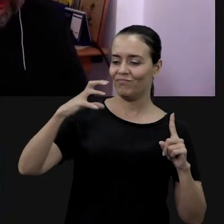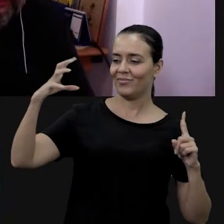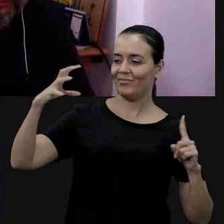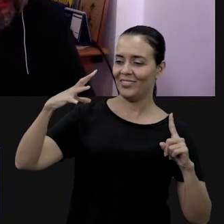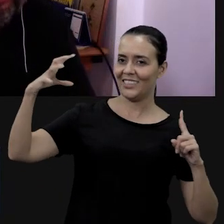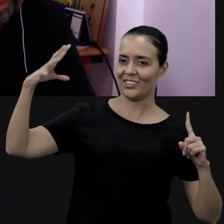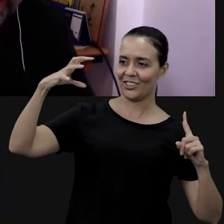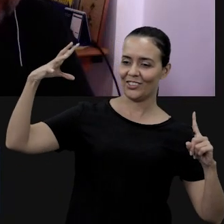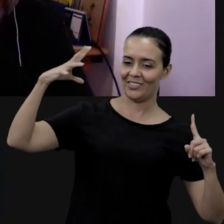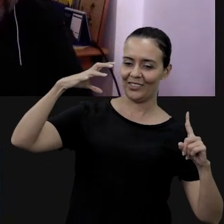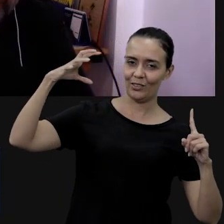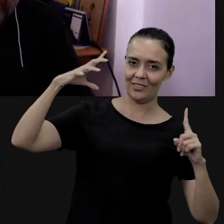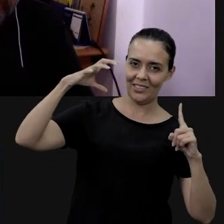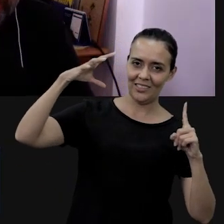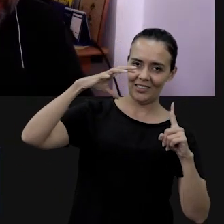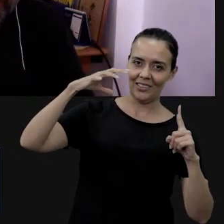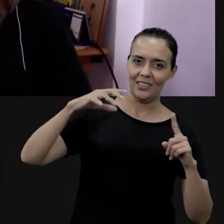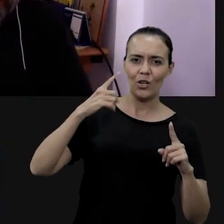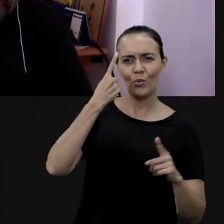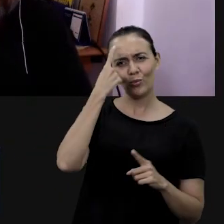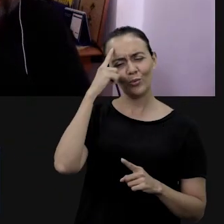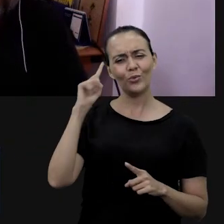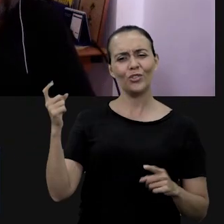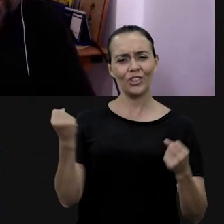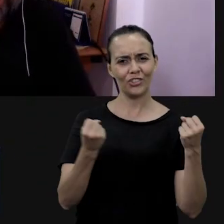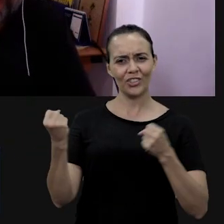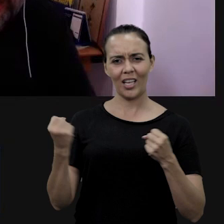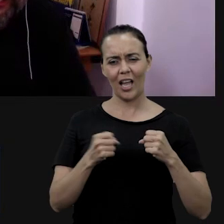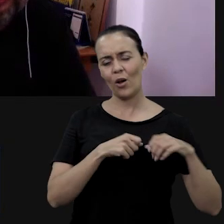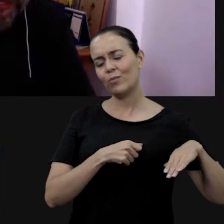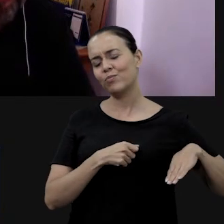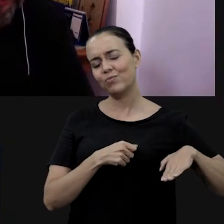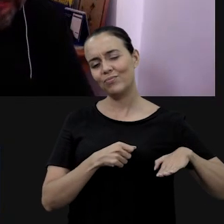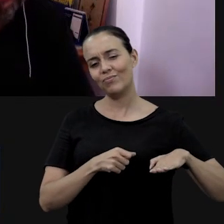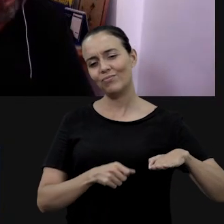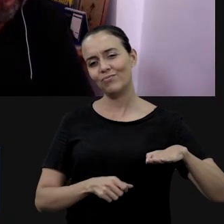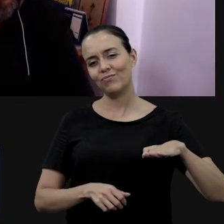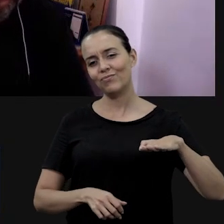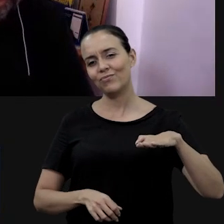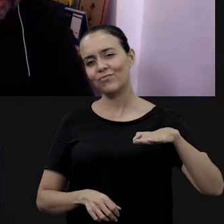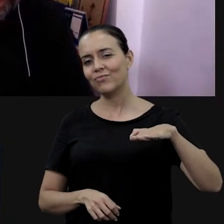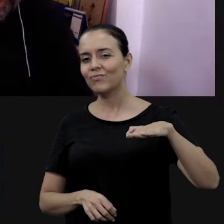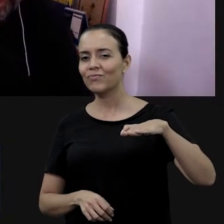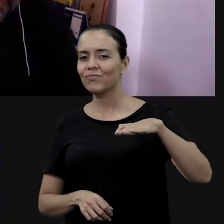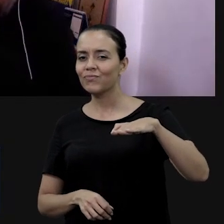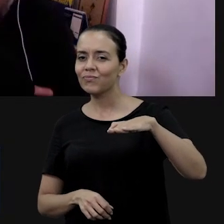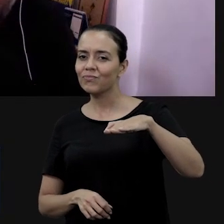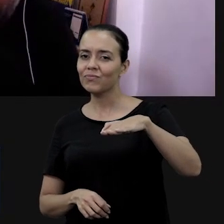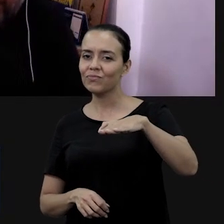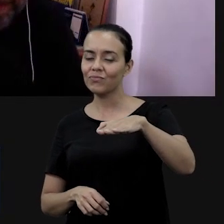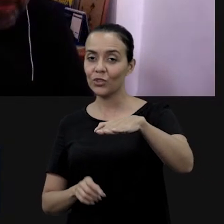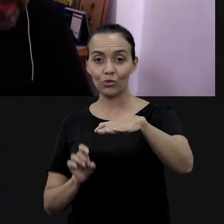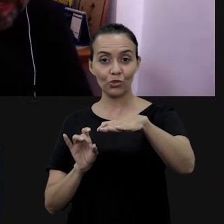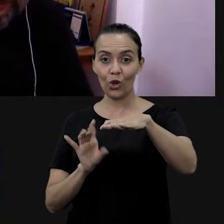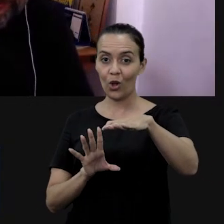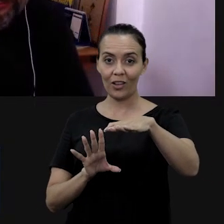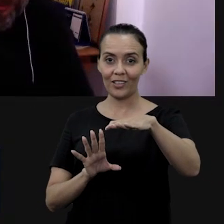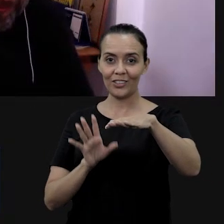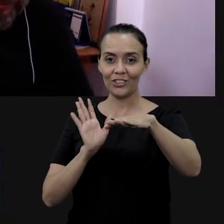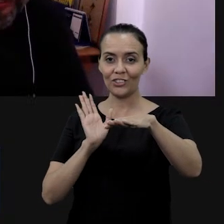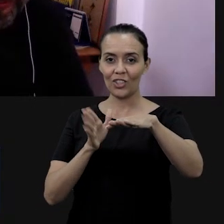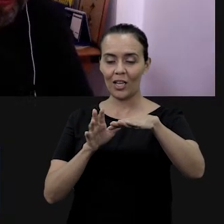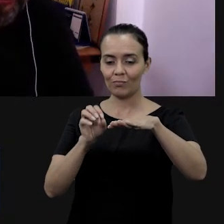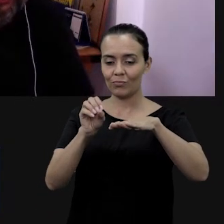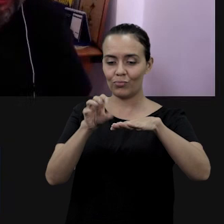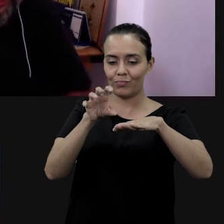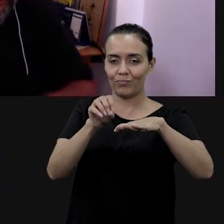está Vai sujeito a dar interferências, interferência, né? né? Então, a gente passando um dia de carro, gravando, e só por estar transitando